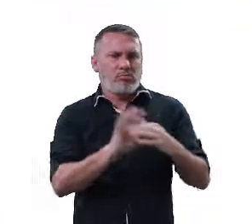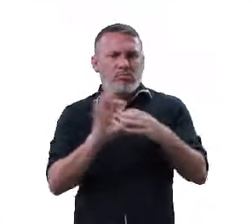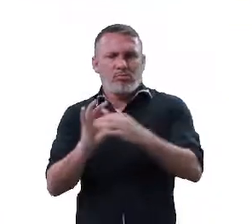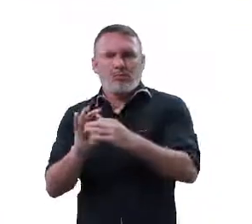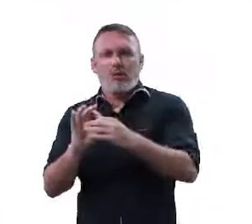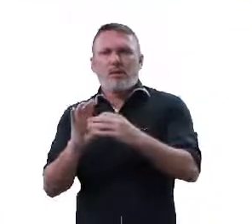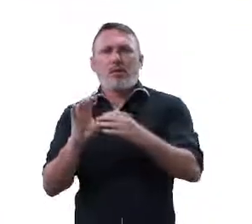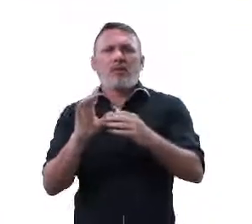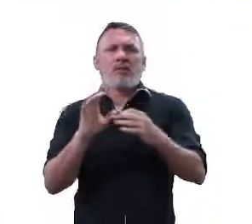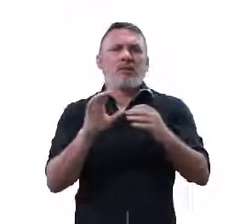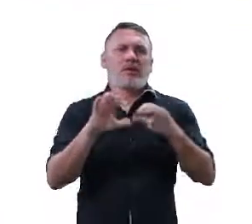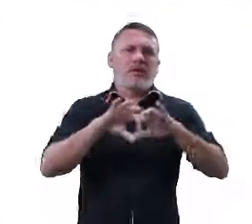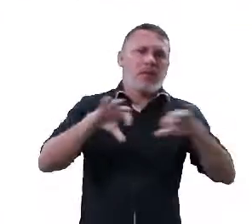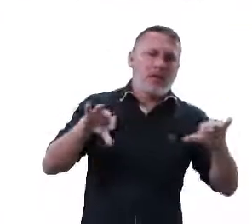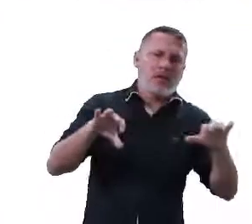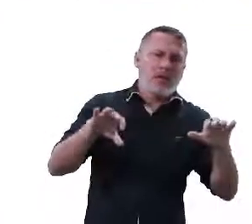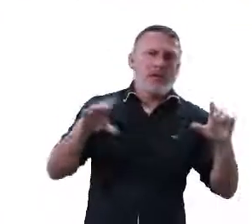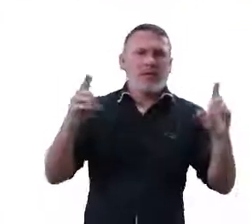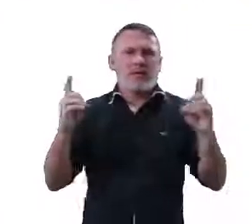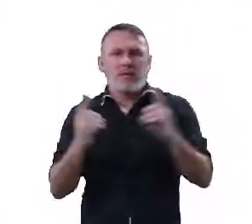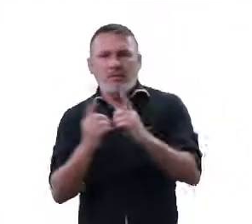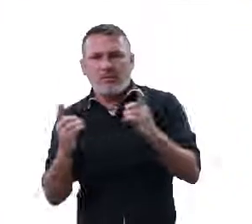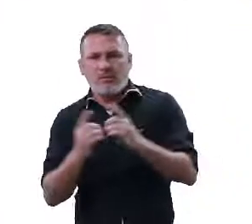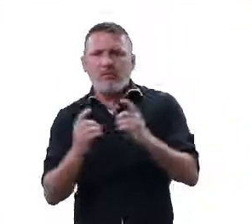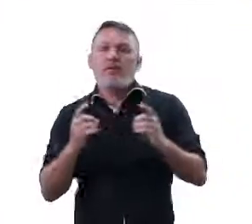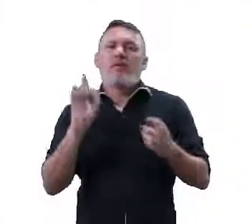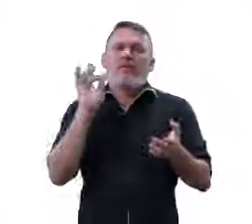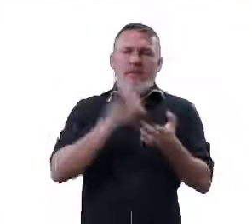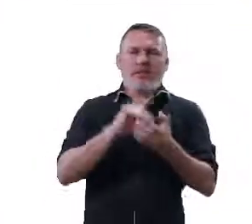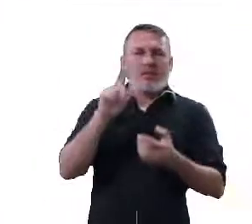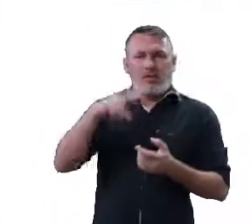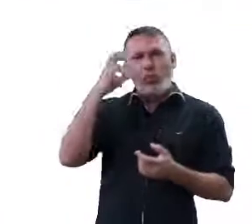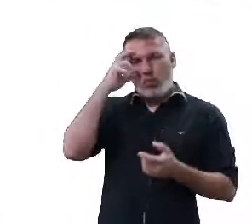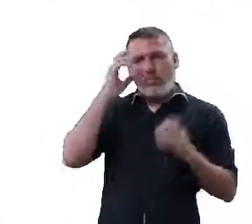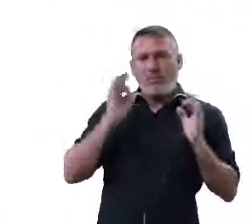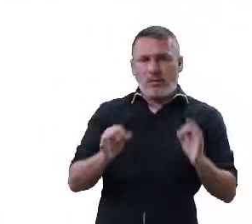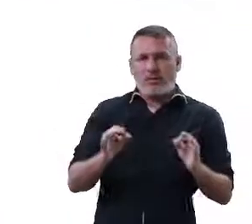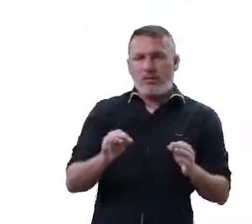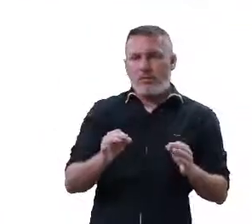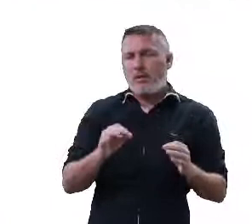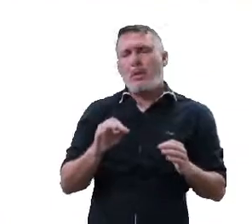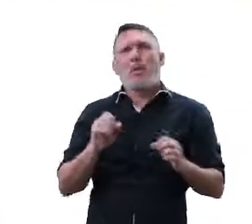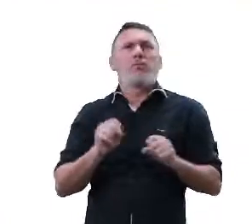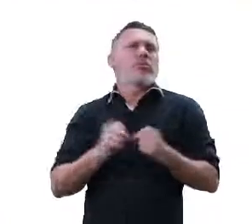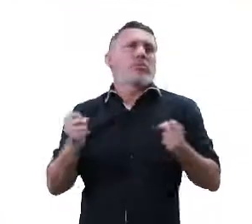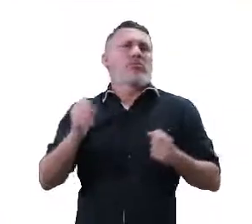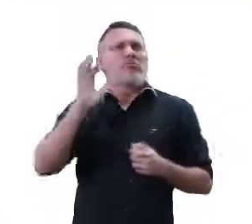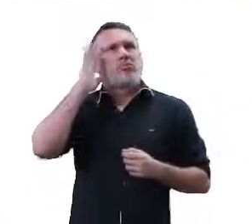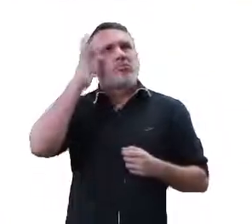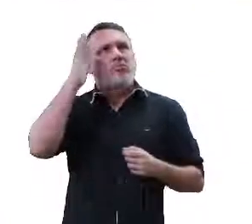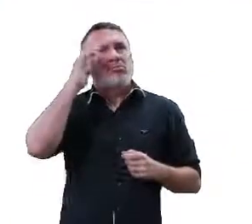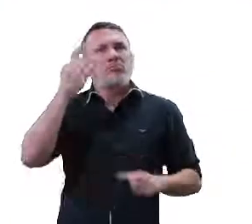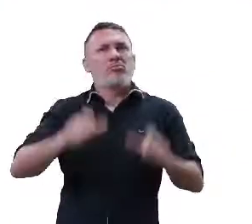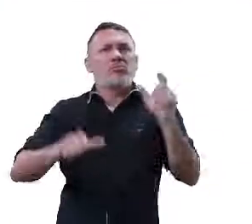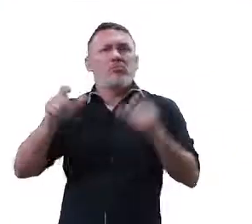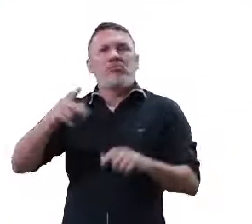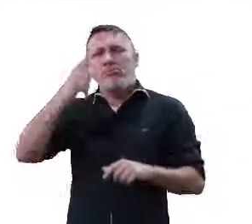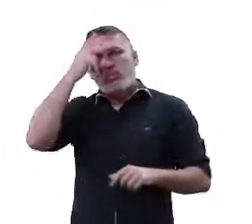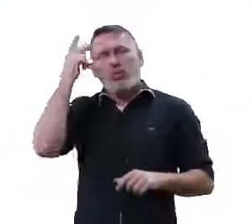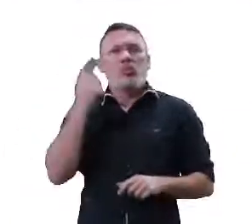relativo distanciamento, mas de alguma maneira sempre inserido dentro de uma realidade cultural. Tá? É impossível pensar alguém que